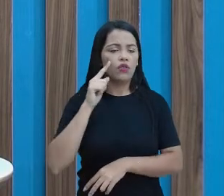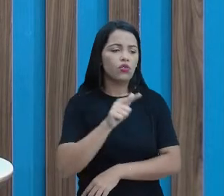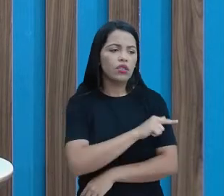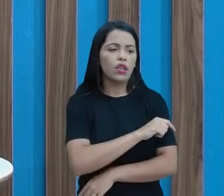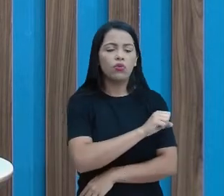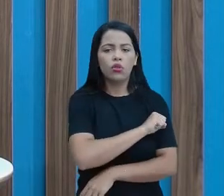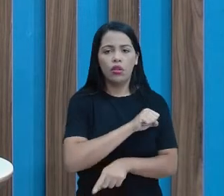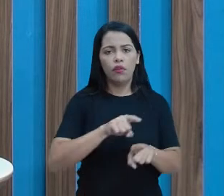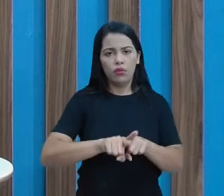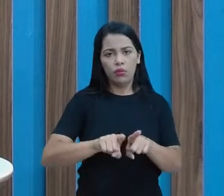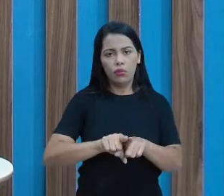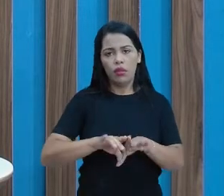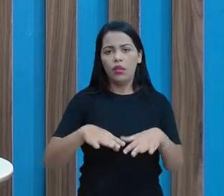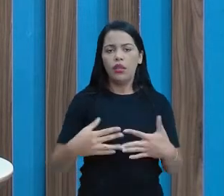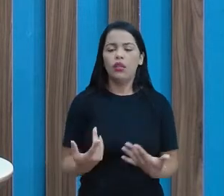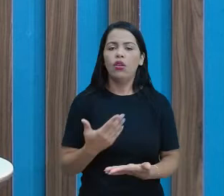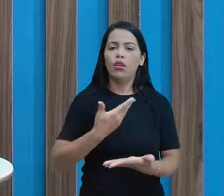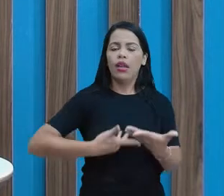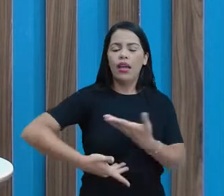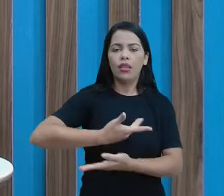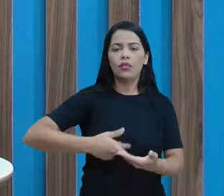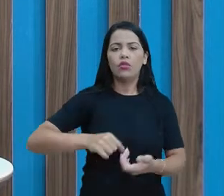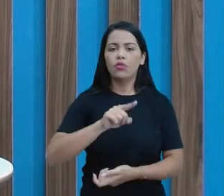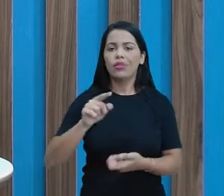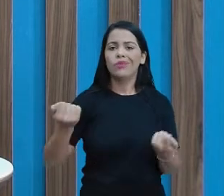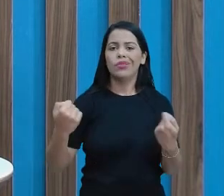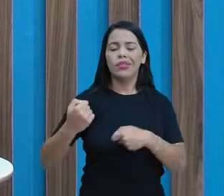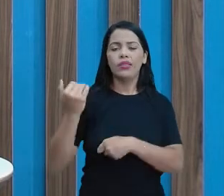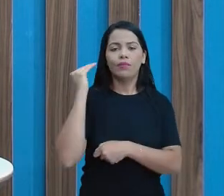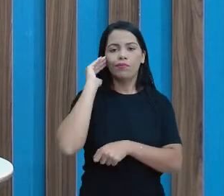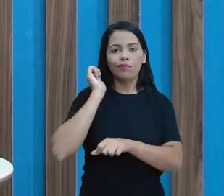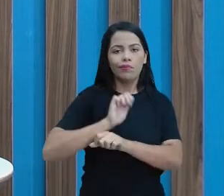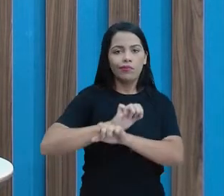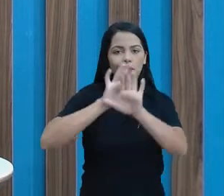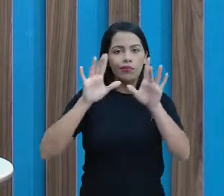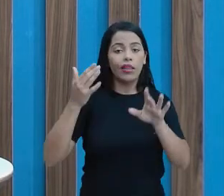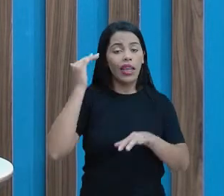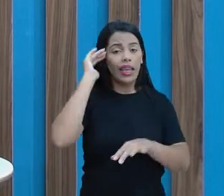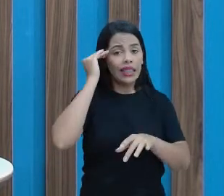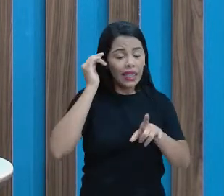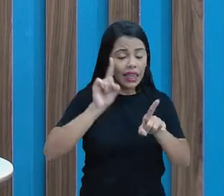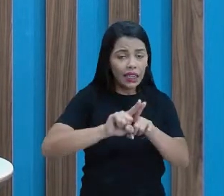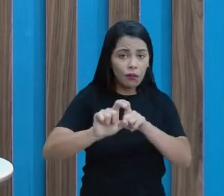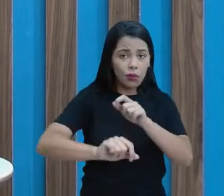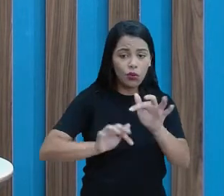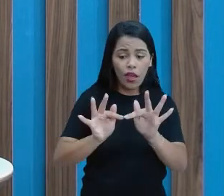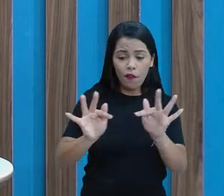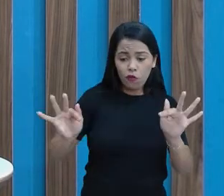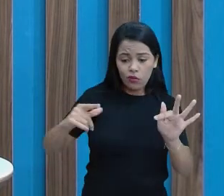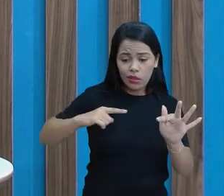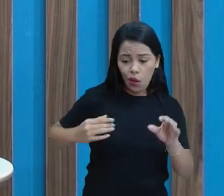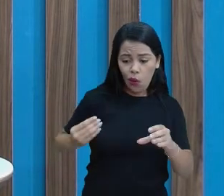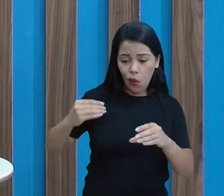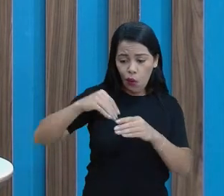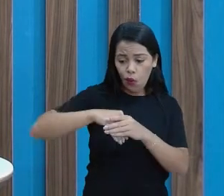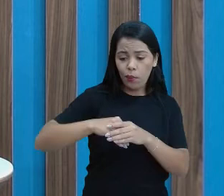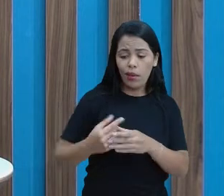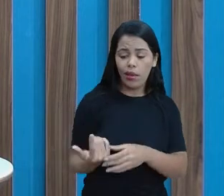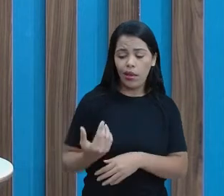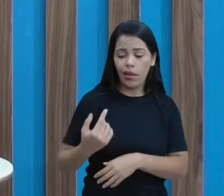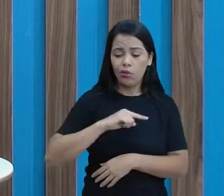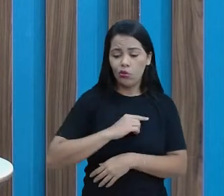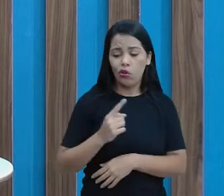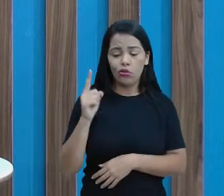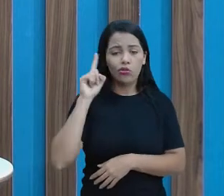tá bom? Então, é essa relação que você precisa entender e entenda também que a função, ela está presente no nosso dia a